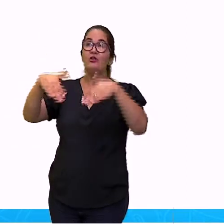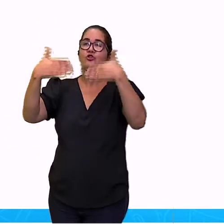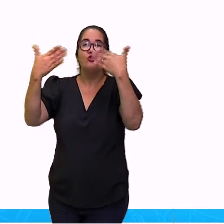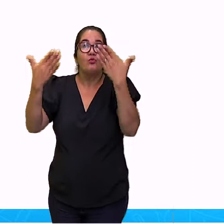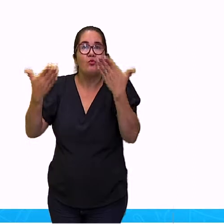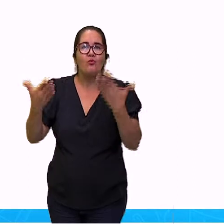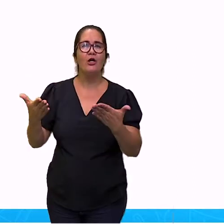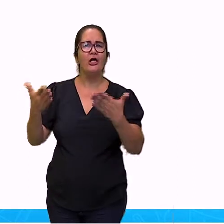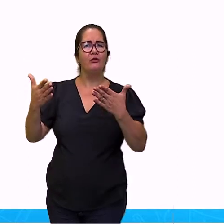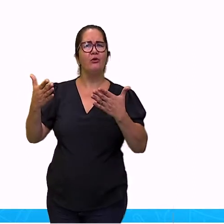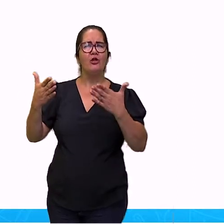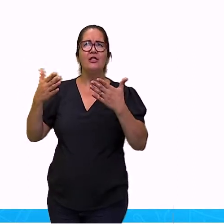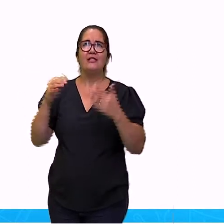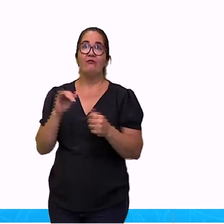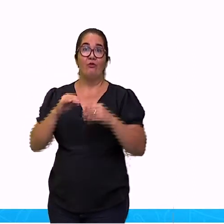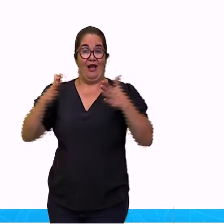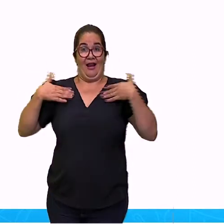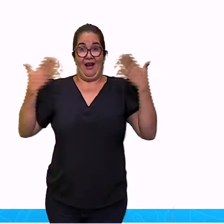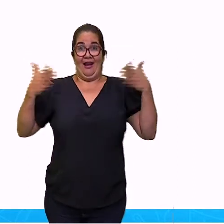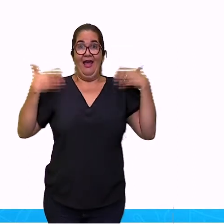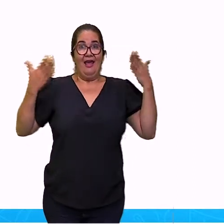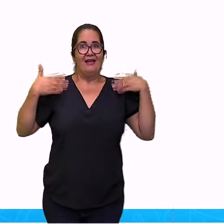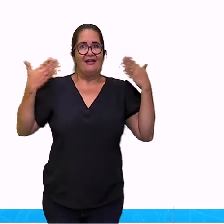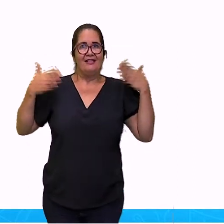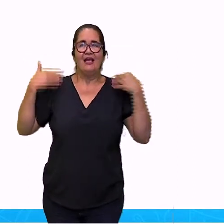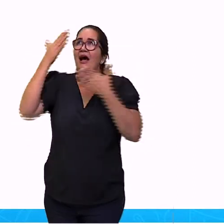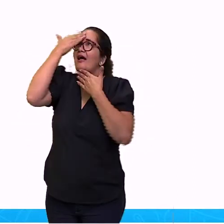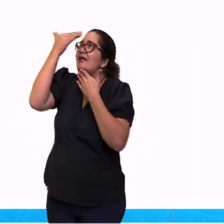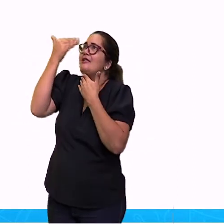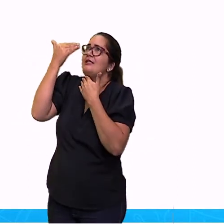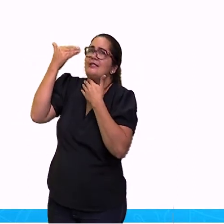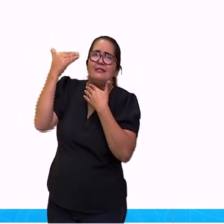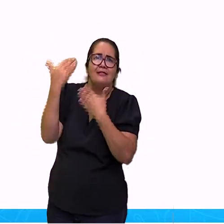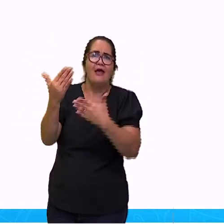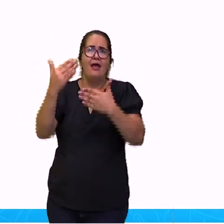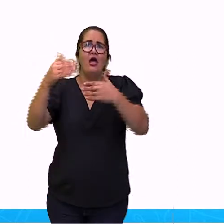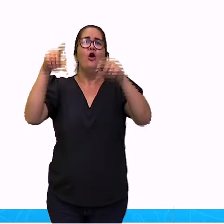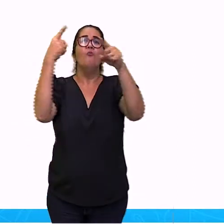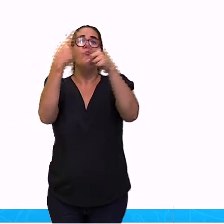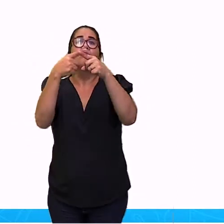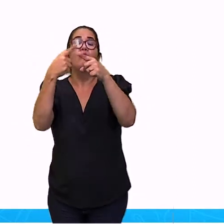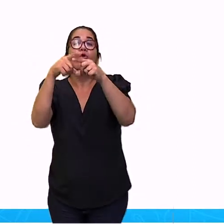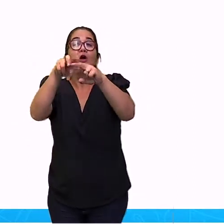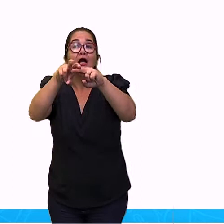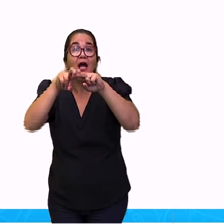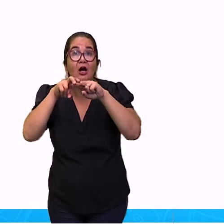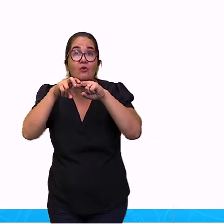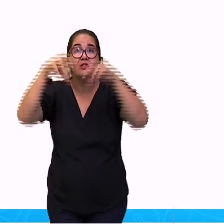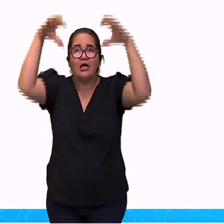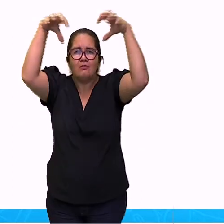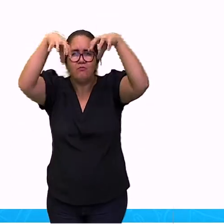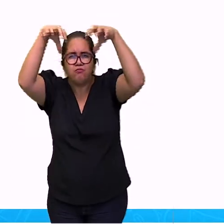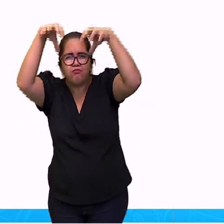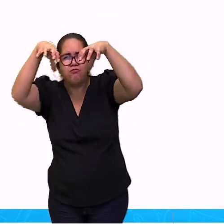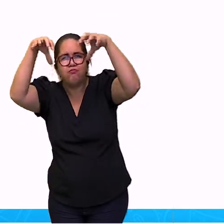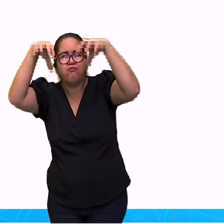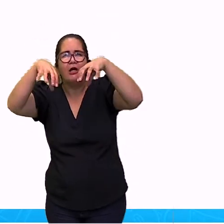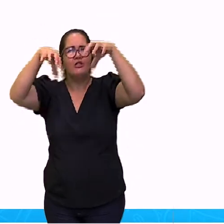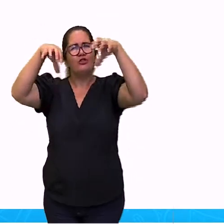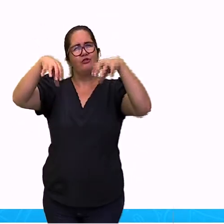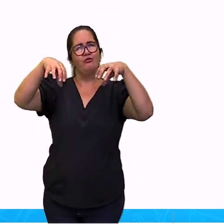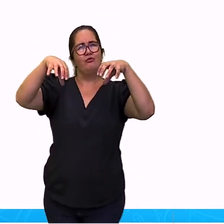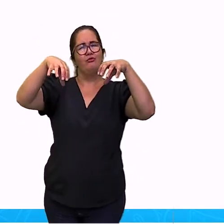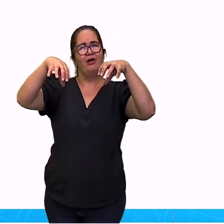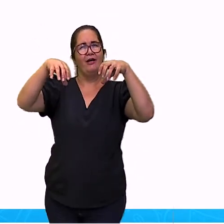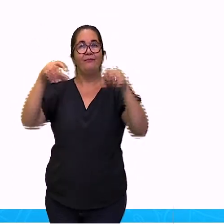agradecimento. Era quase que um instinto, era quase que normal, era quase que diária aquela